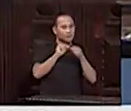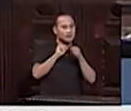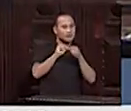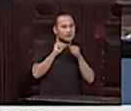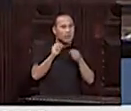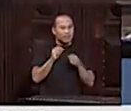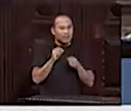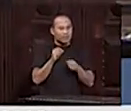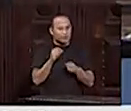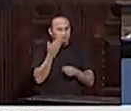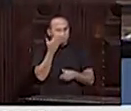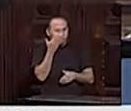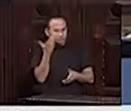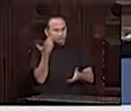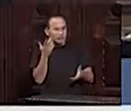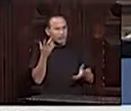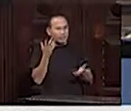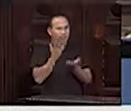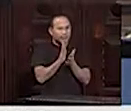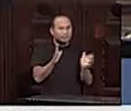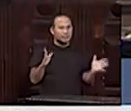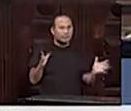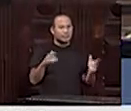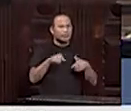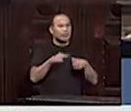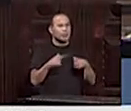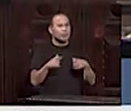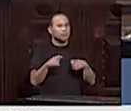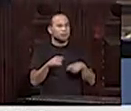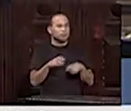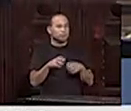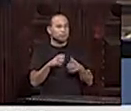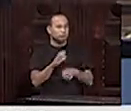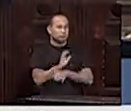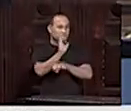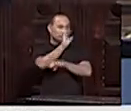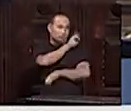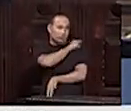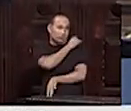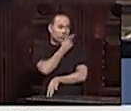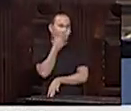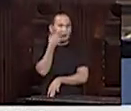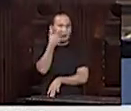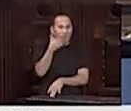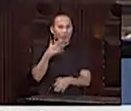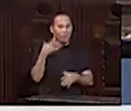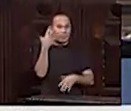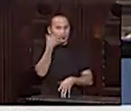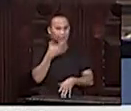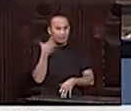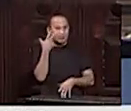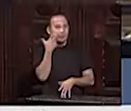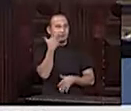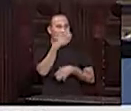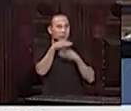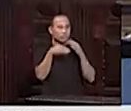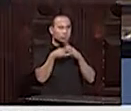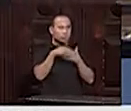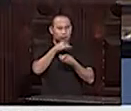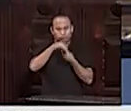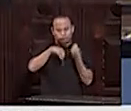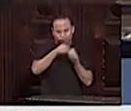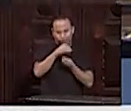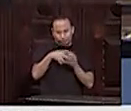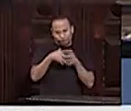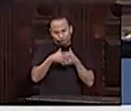ao queimamento de postos de trabalho no Rio de Janeiro. E essa questão, como diz a música, está toda, Eliomar Coelho, junta e